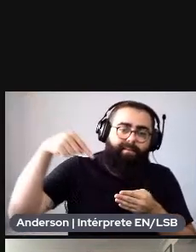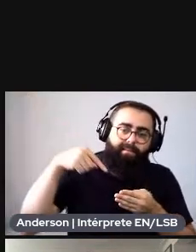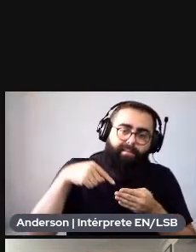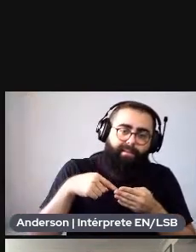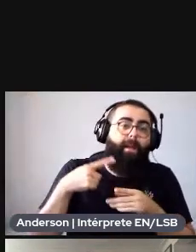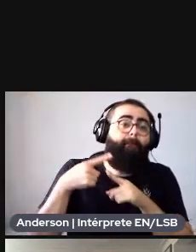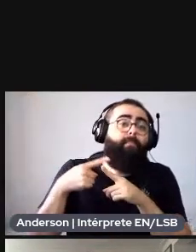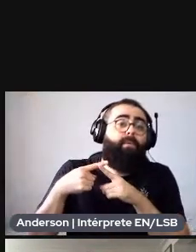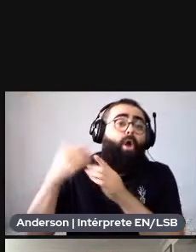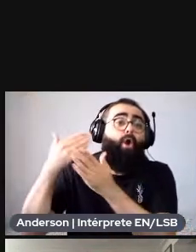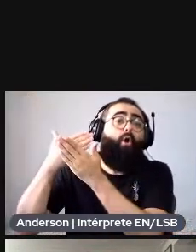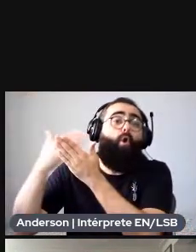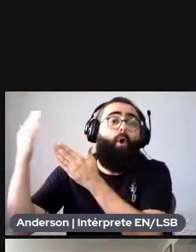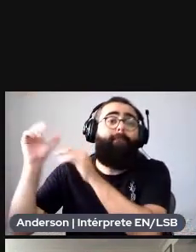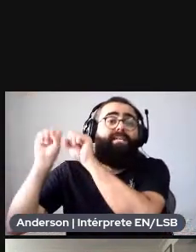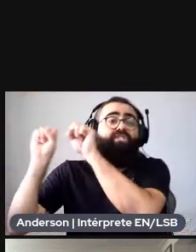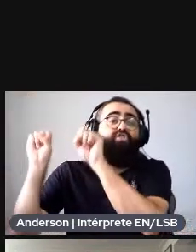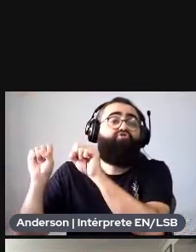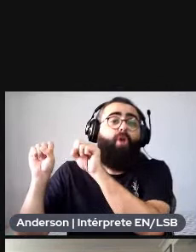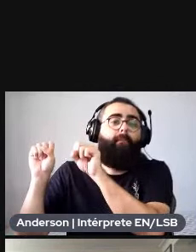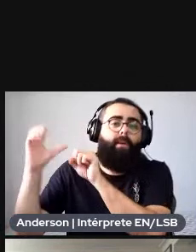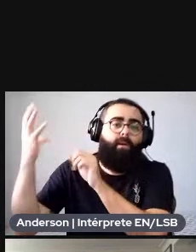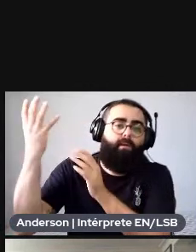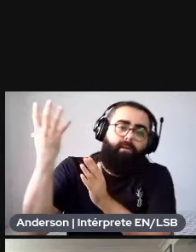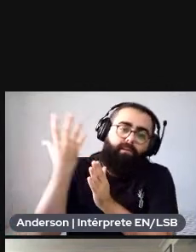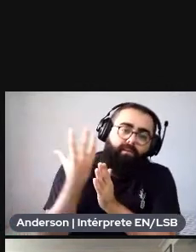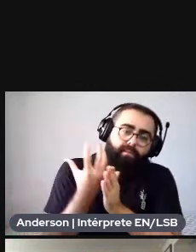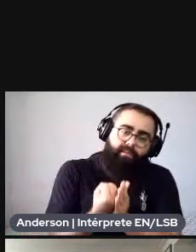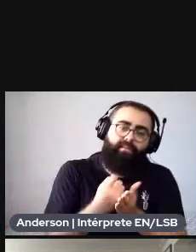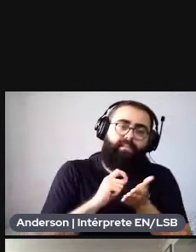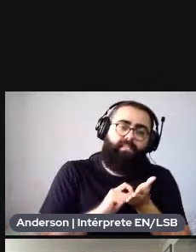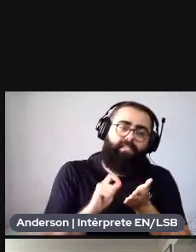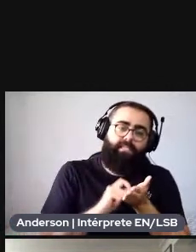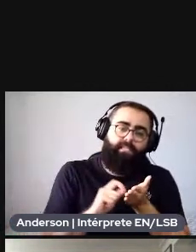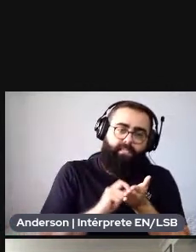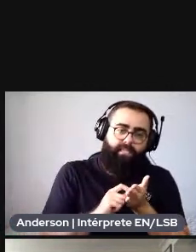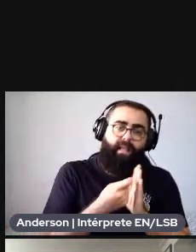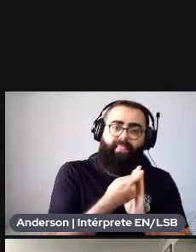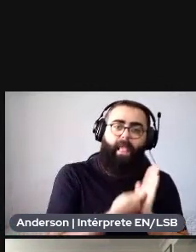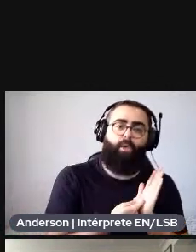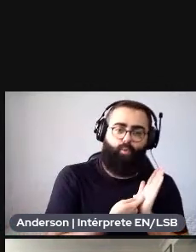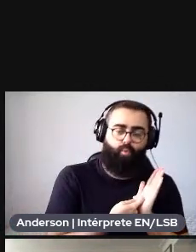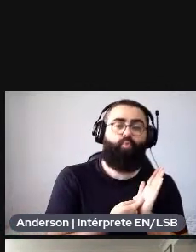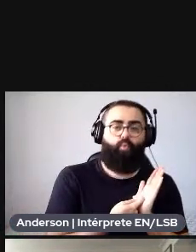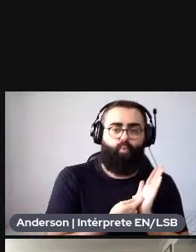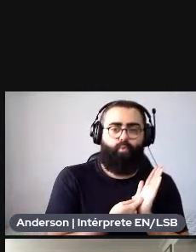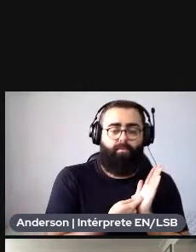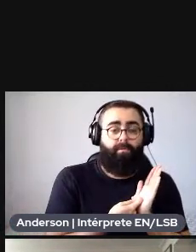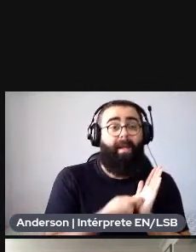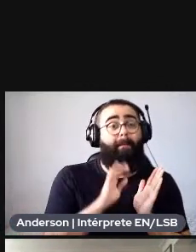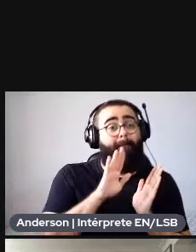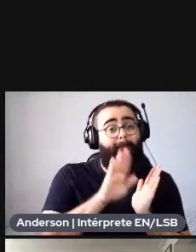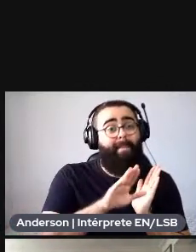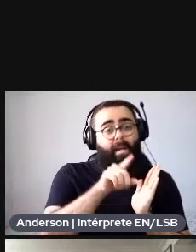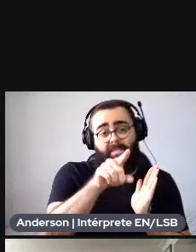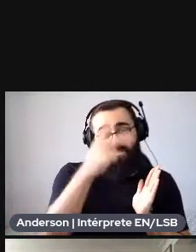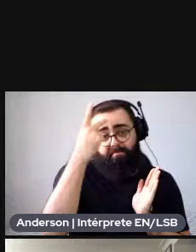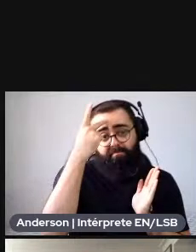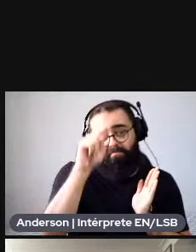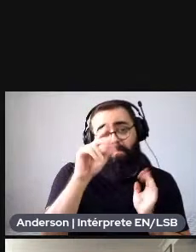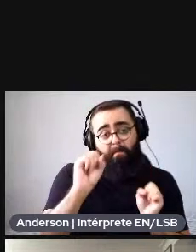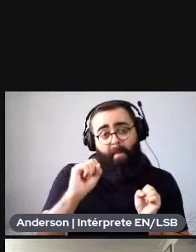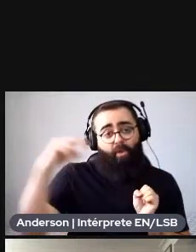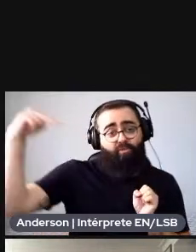ela pretende também representar as duas possibilidades de olhar, e já vamos ver quais são as duas possibilidades